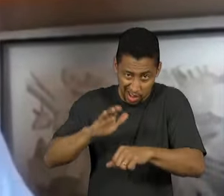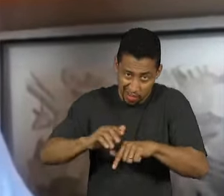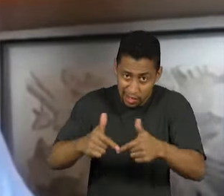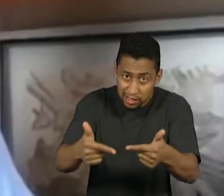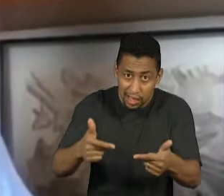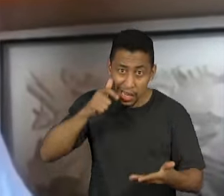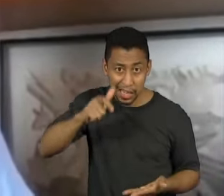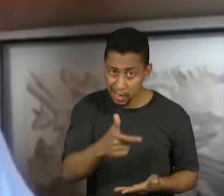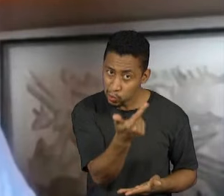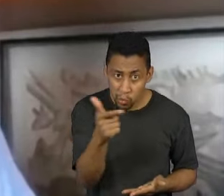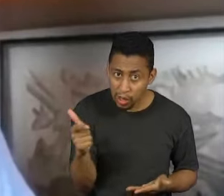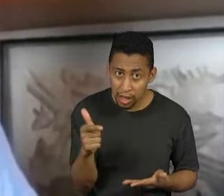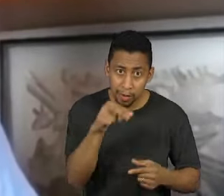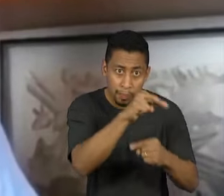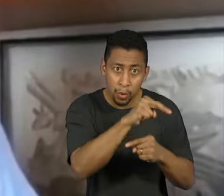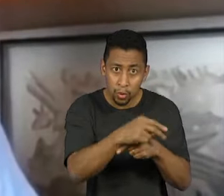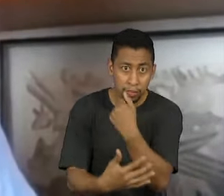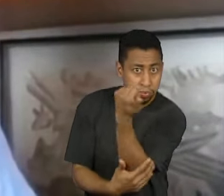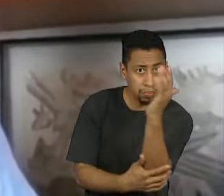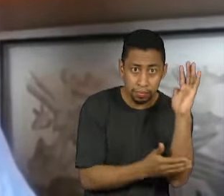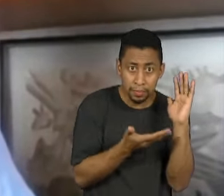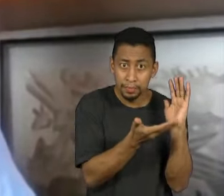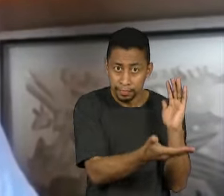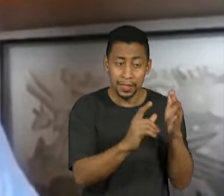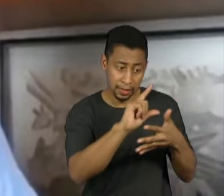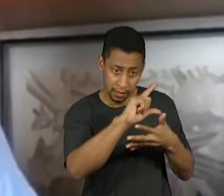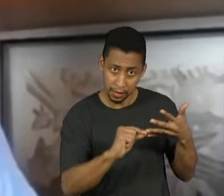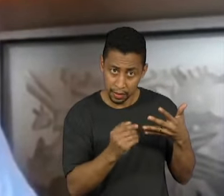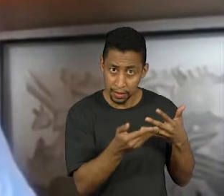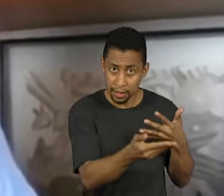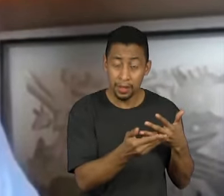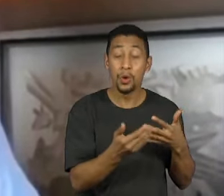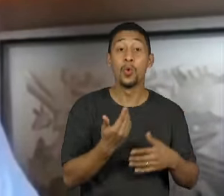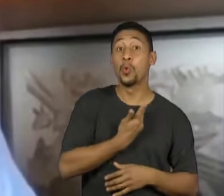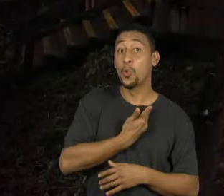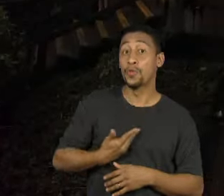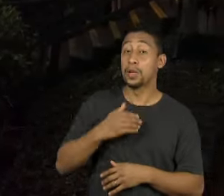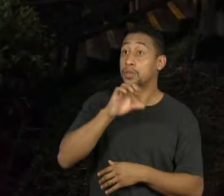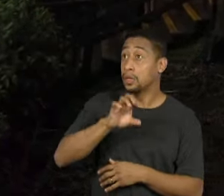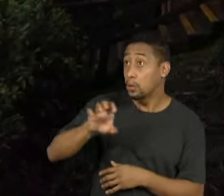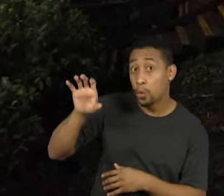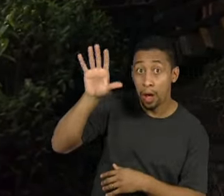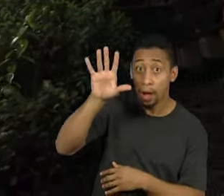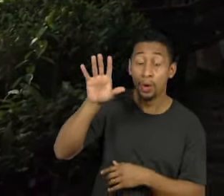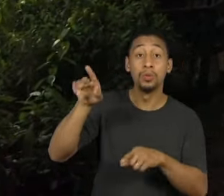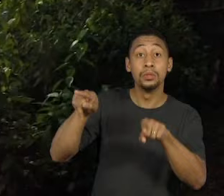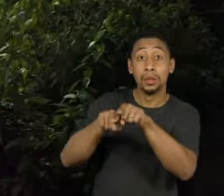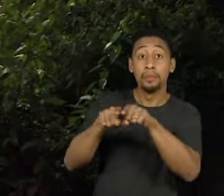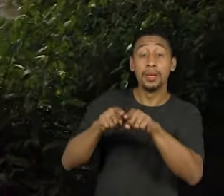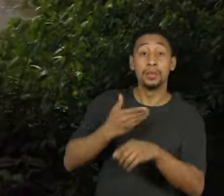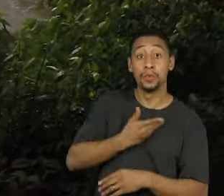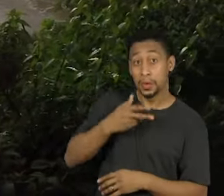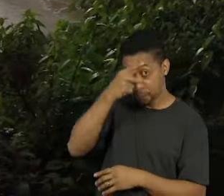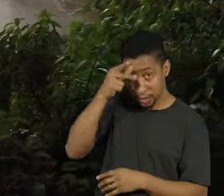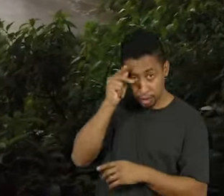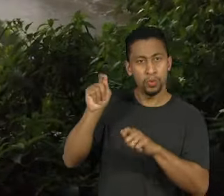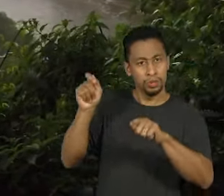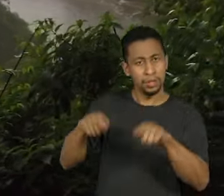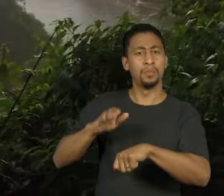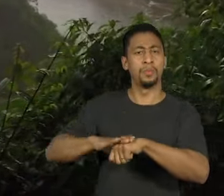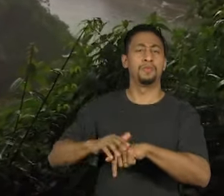Código Florestal e o cumprimento da Lei da Mata Atlântica, os governos estaduais e os municípios podem fazer muito.